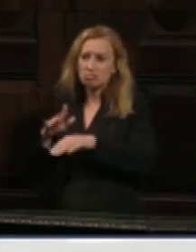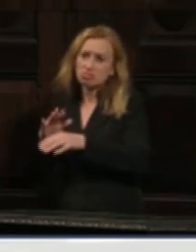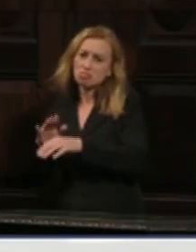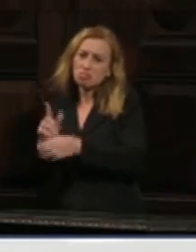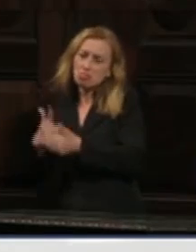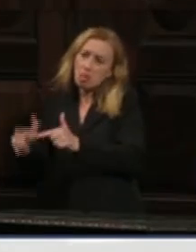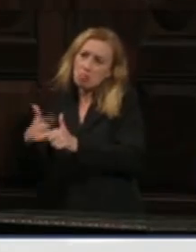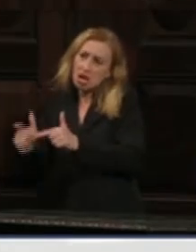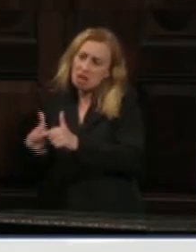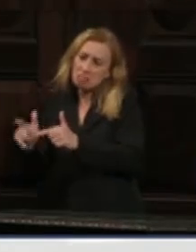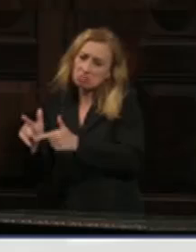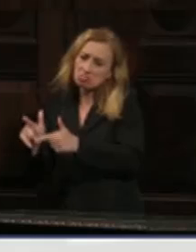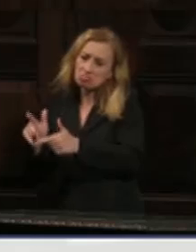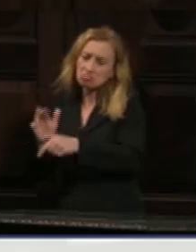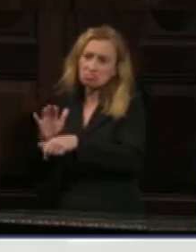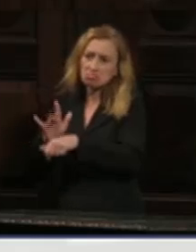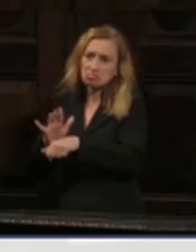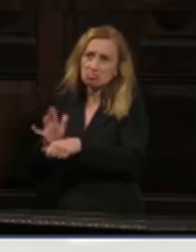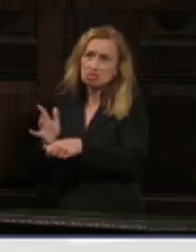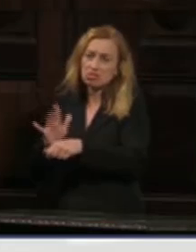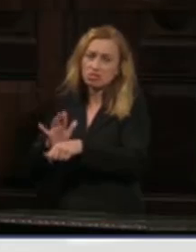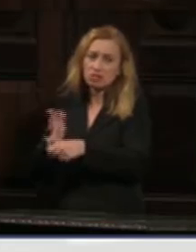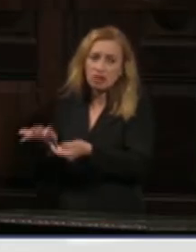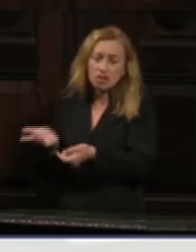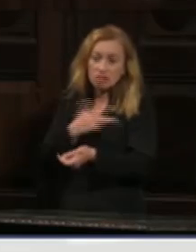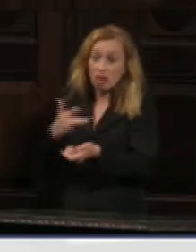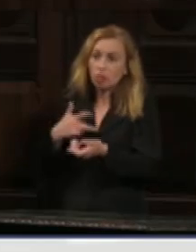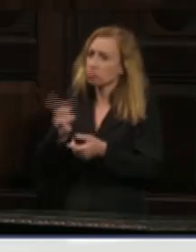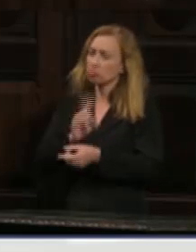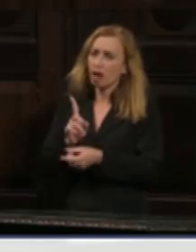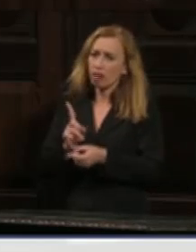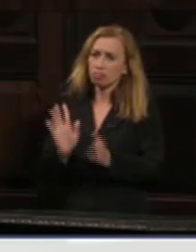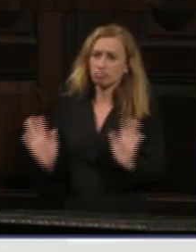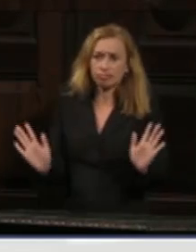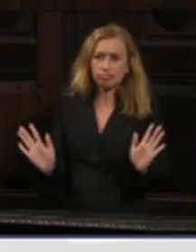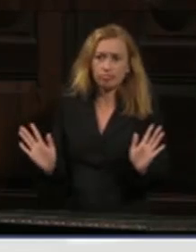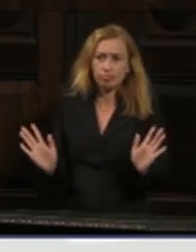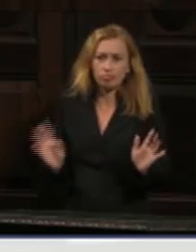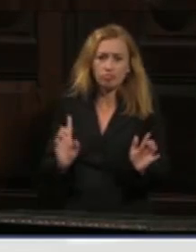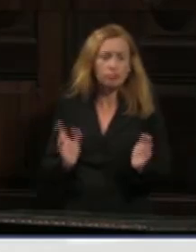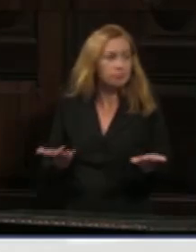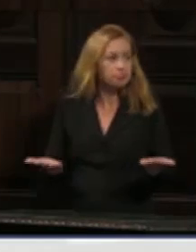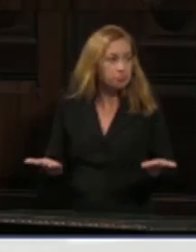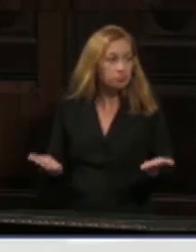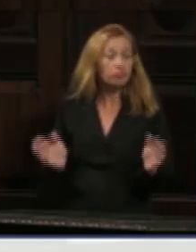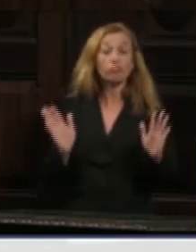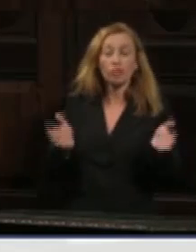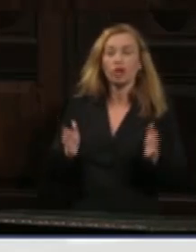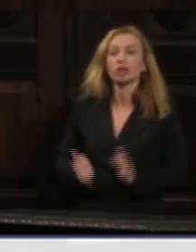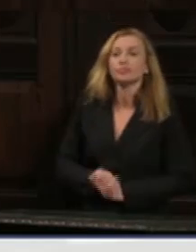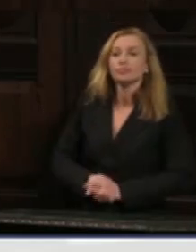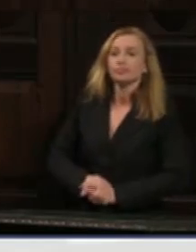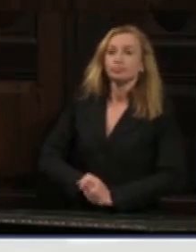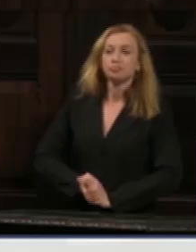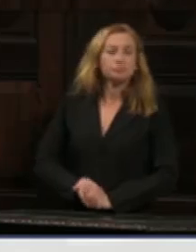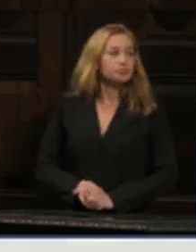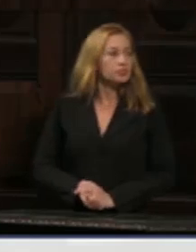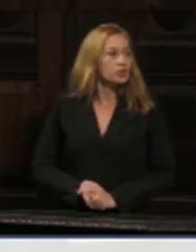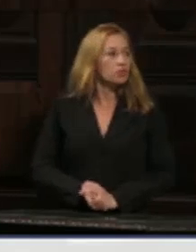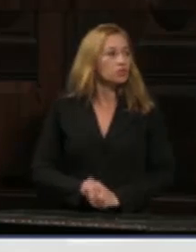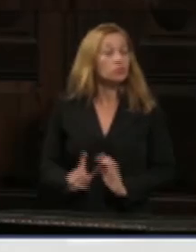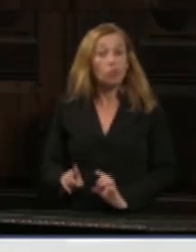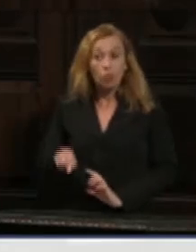Então não há que se cogitar licença de ninguém. E eu ainda trouxe à baila, doutor Serginho,